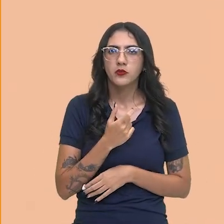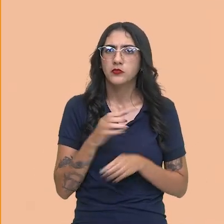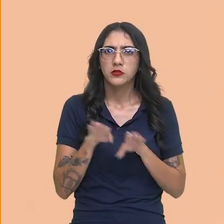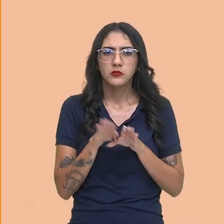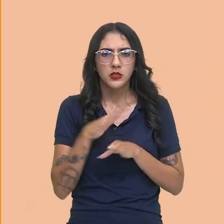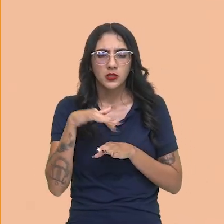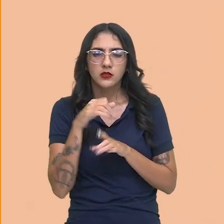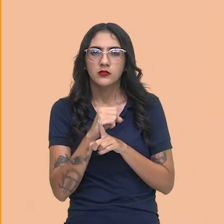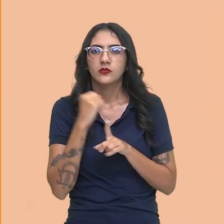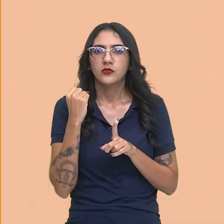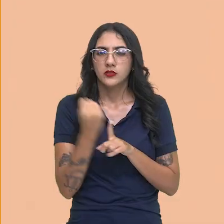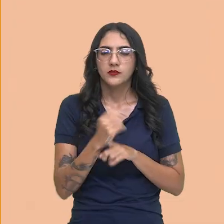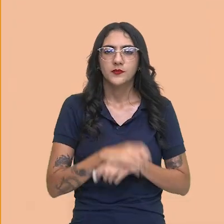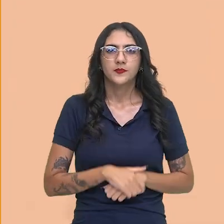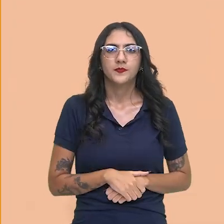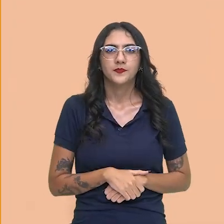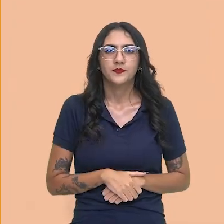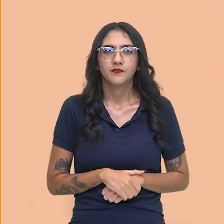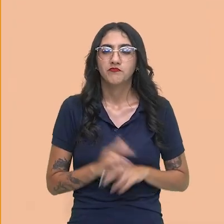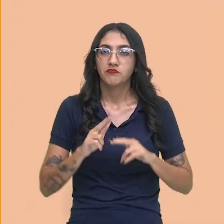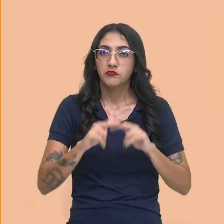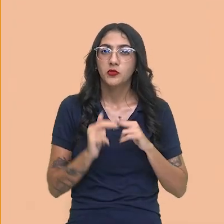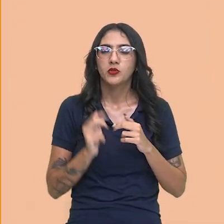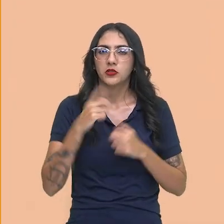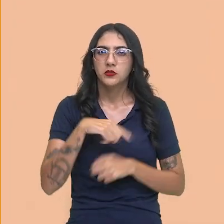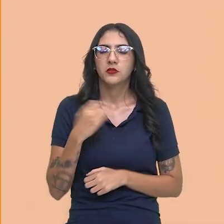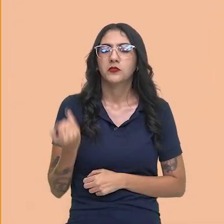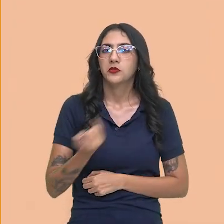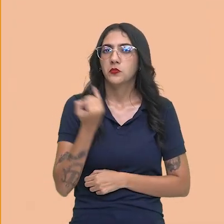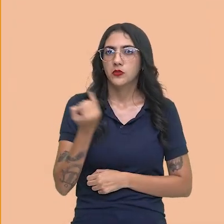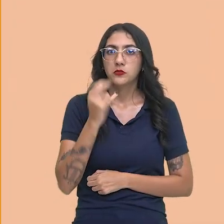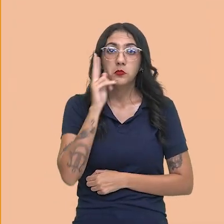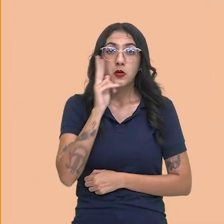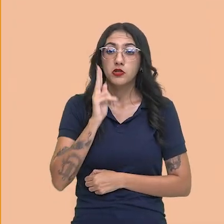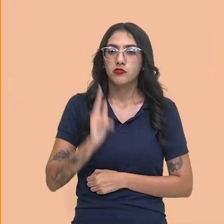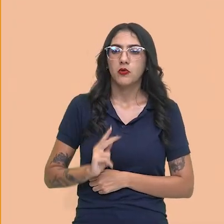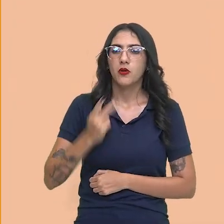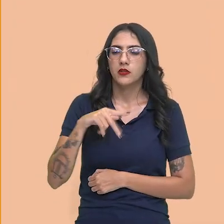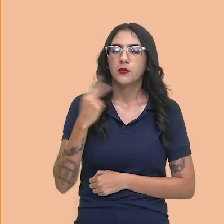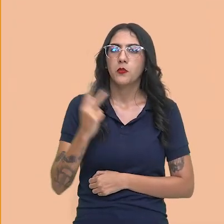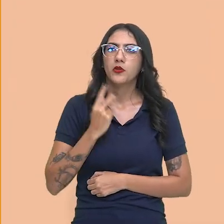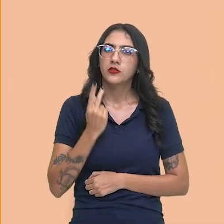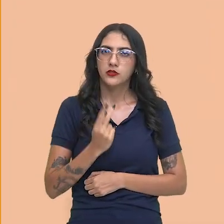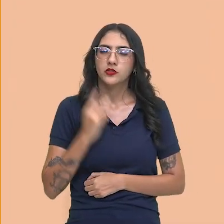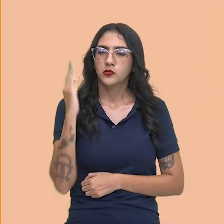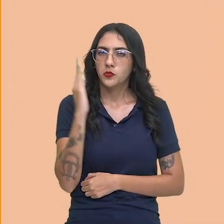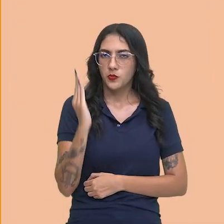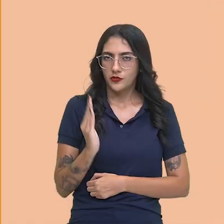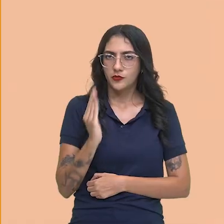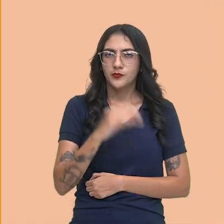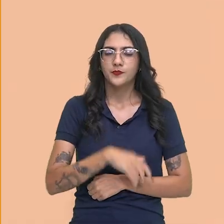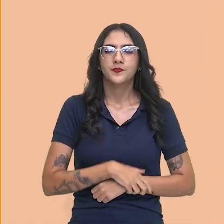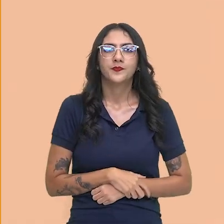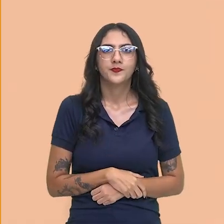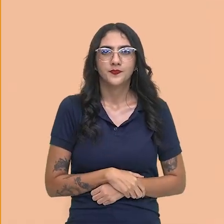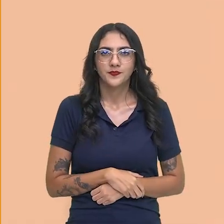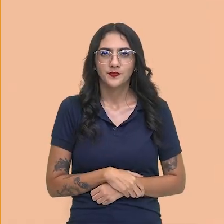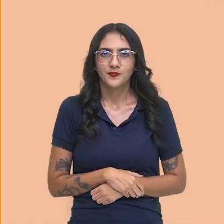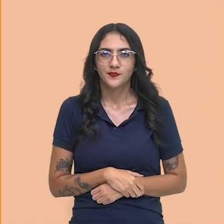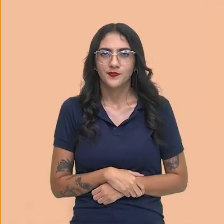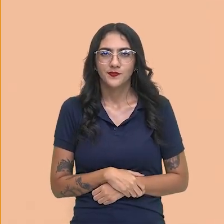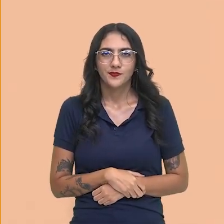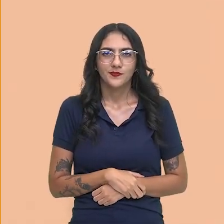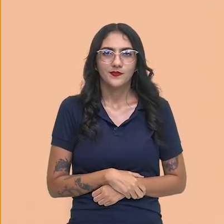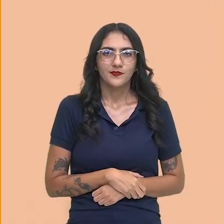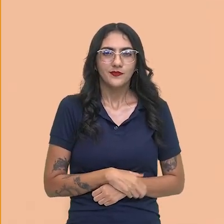públicos, Então, ela vai ser de extrema importância para a história política do Brasil, tá bem? Falando de outra característica